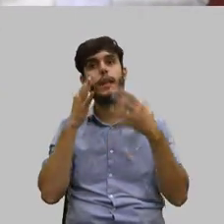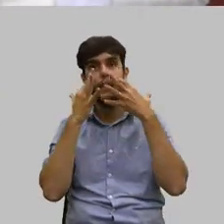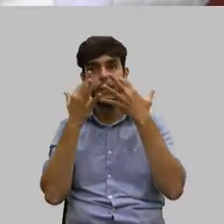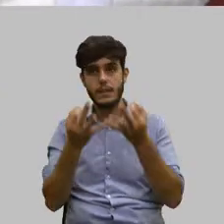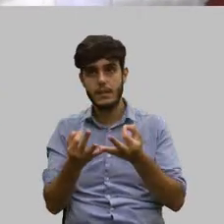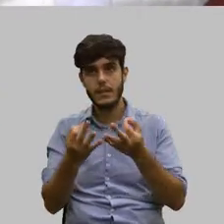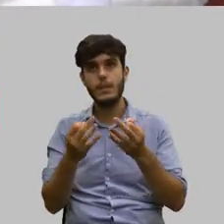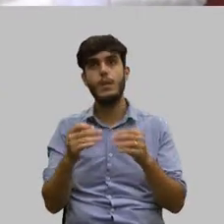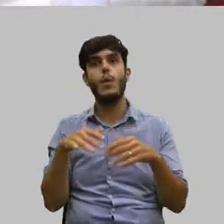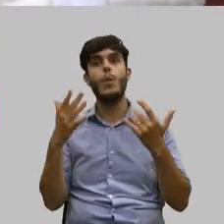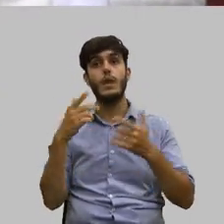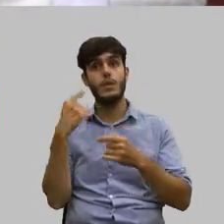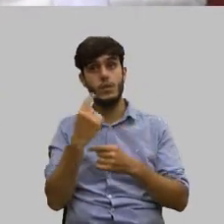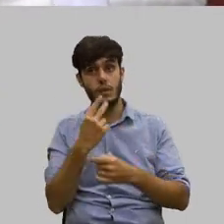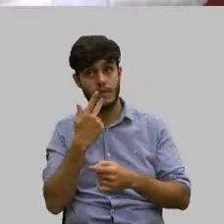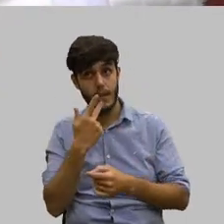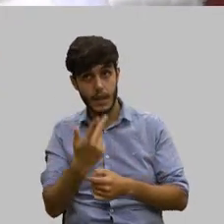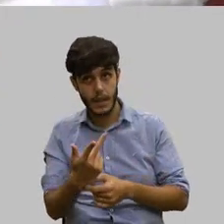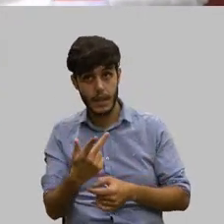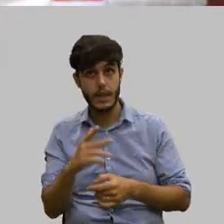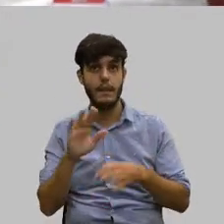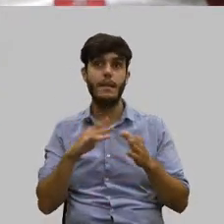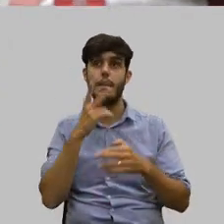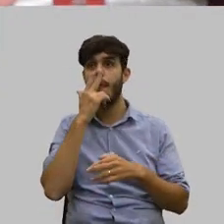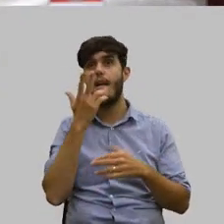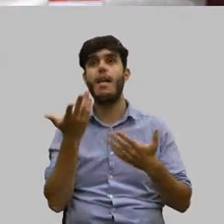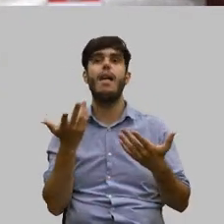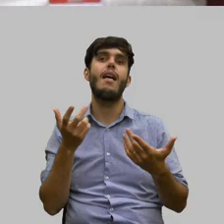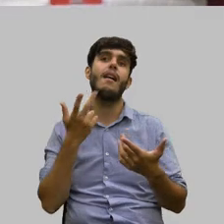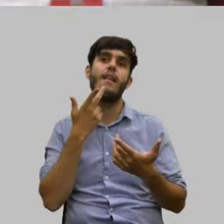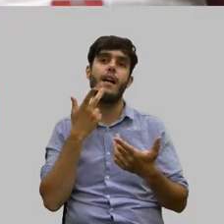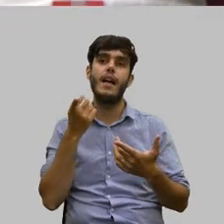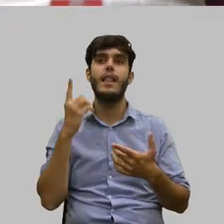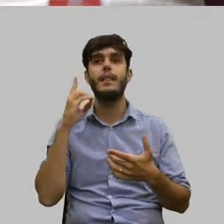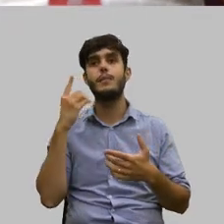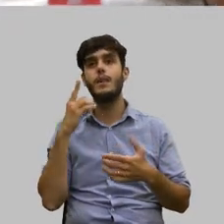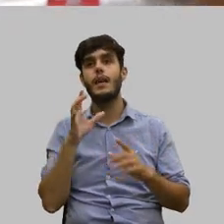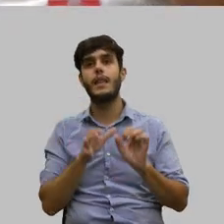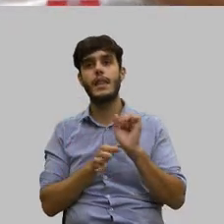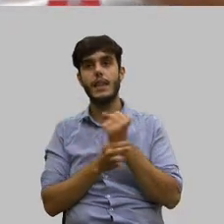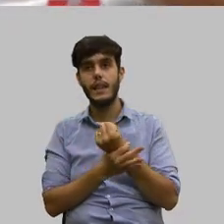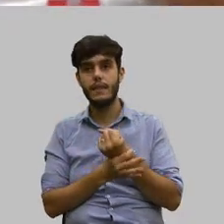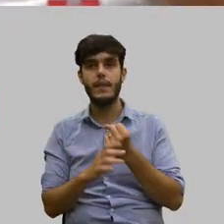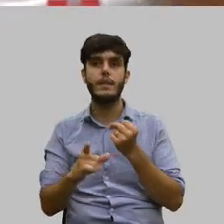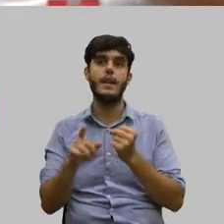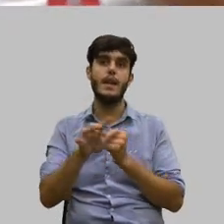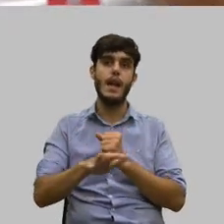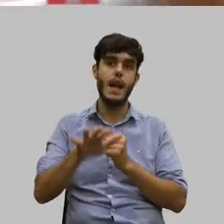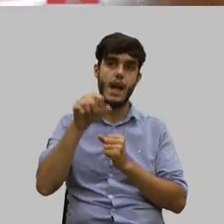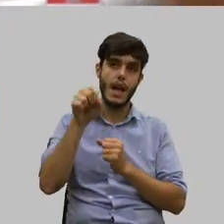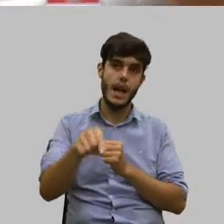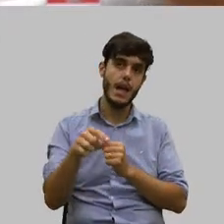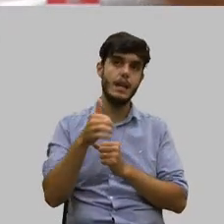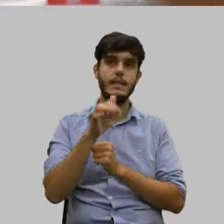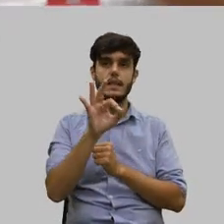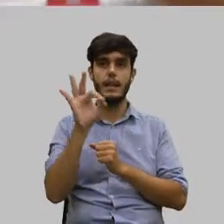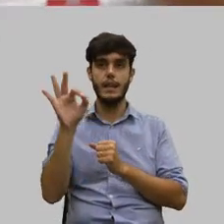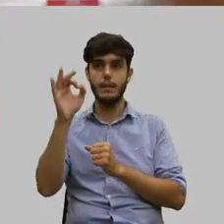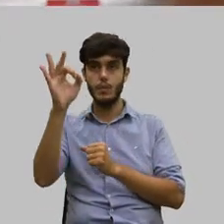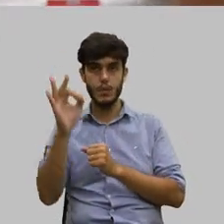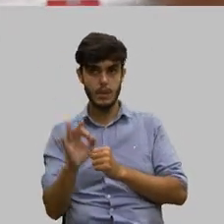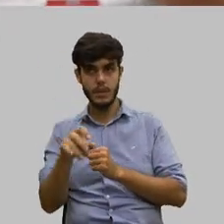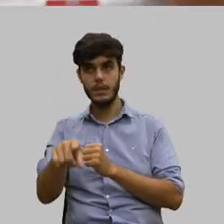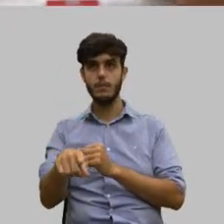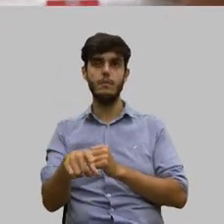quando a gente fala parece que é ah porque é um deputado que defende a classe ele é 100% o mandato dele